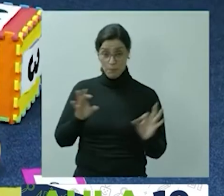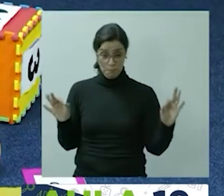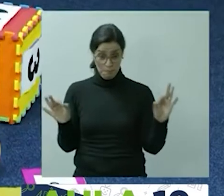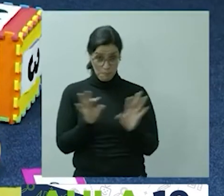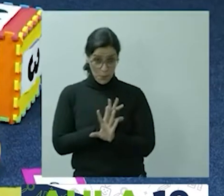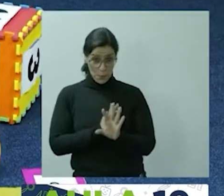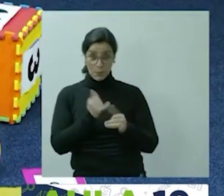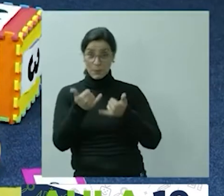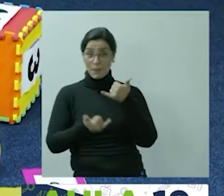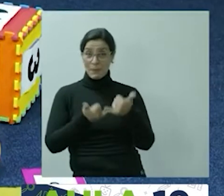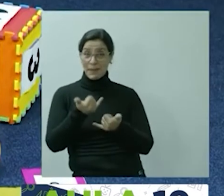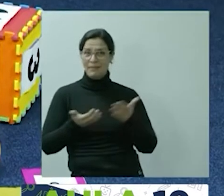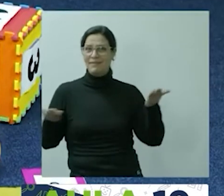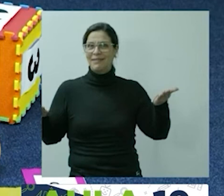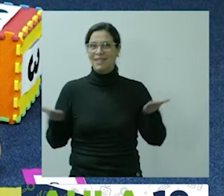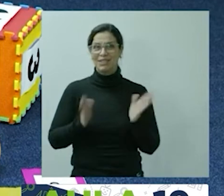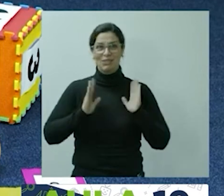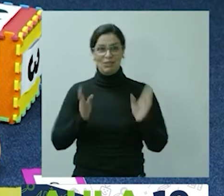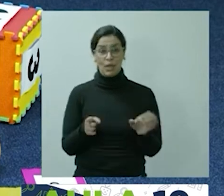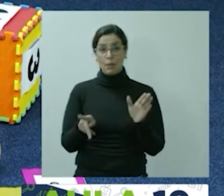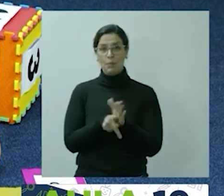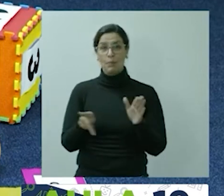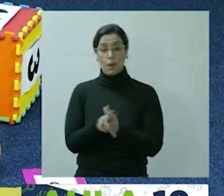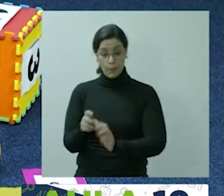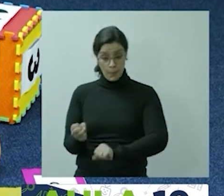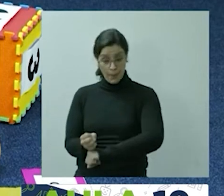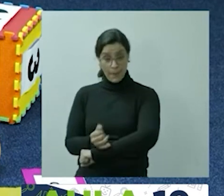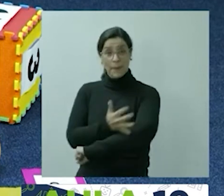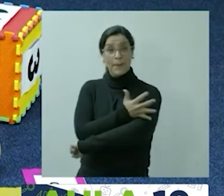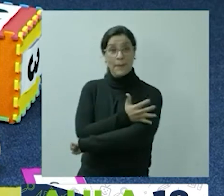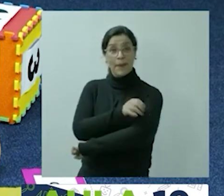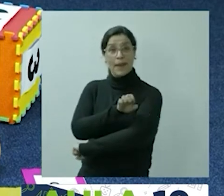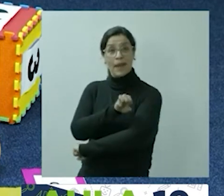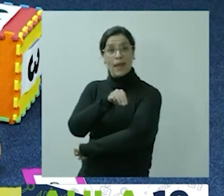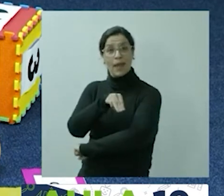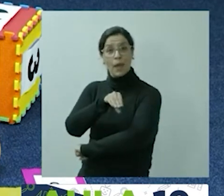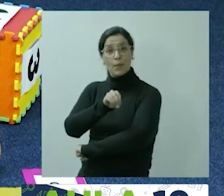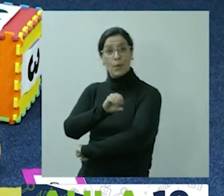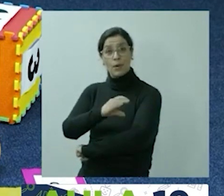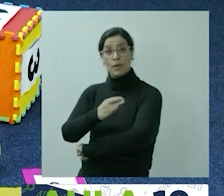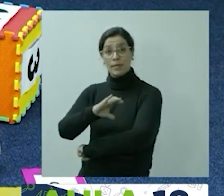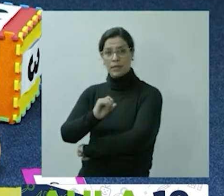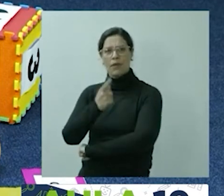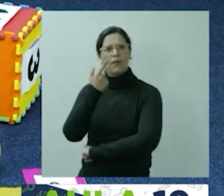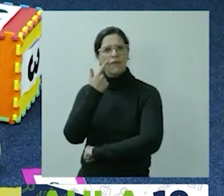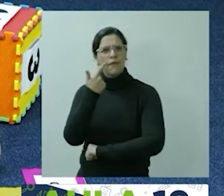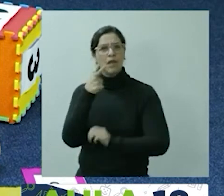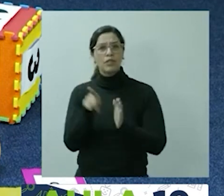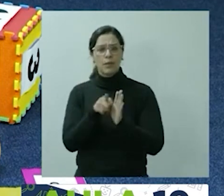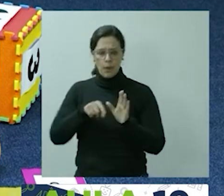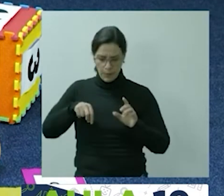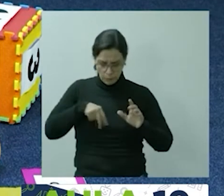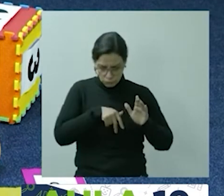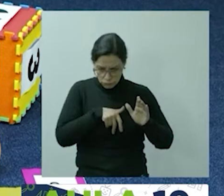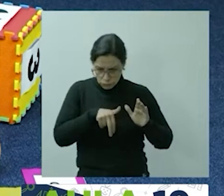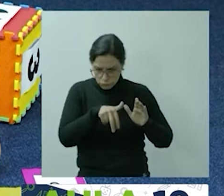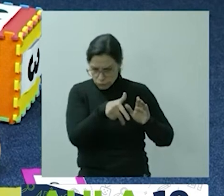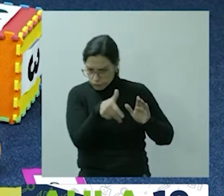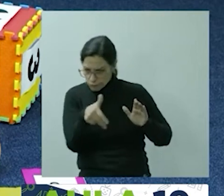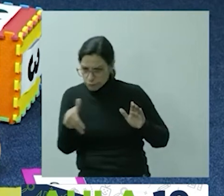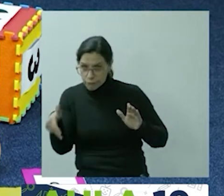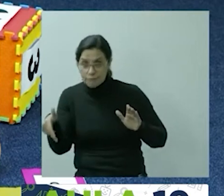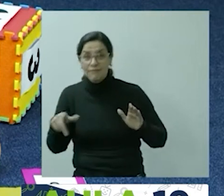tudo preparado para o nosso jogo, o jogo das emoções. Então vejam, nós temos aqui um caminho, um